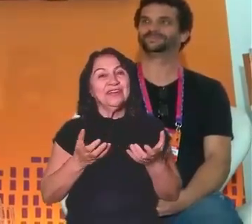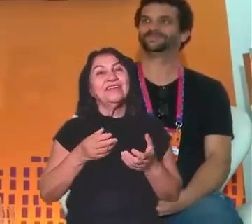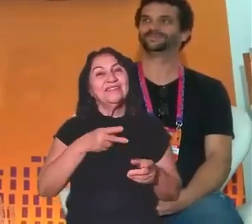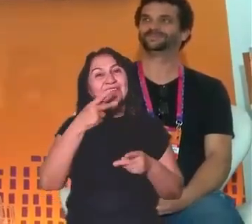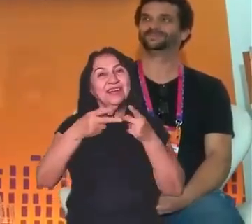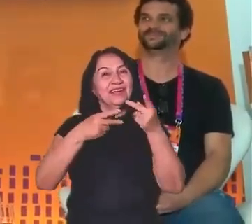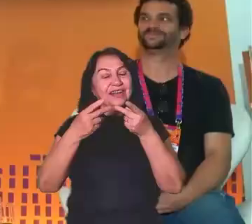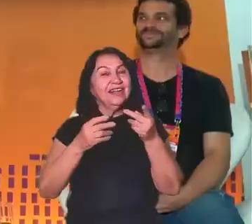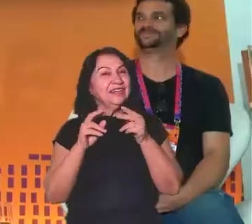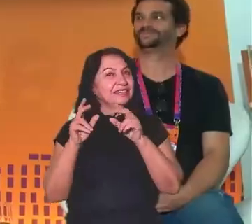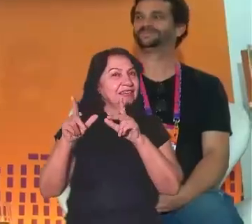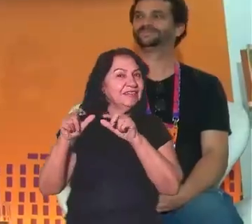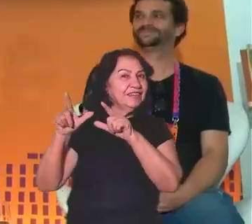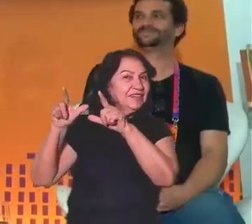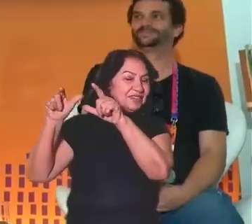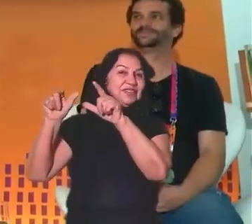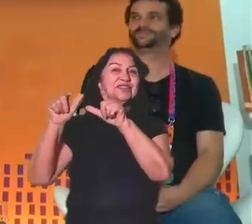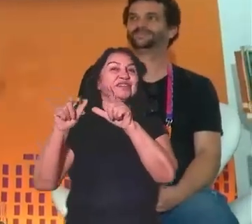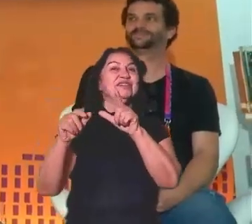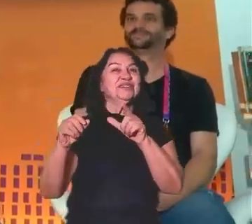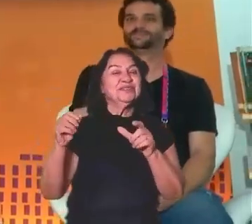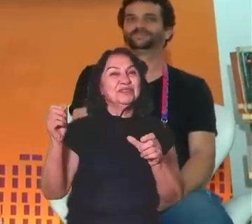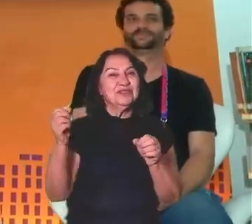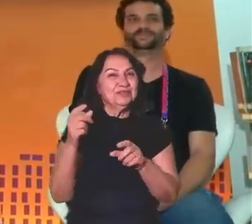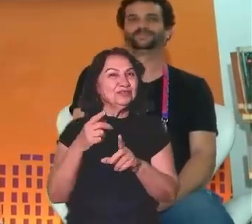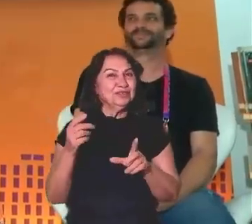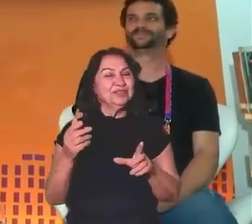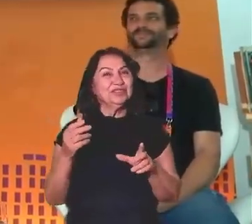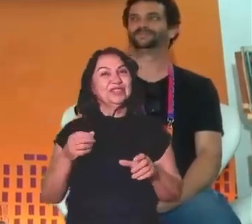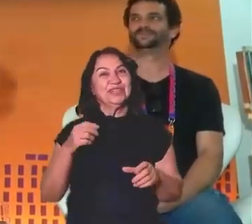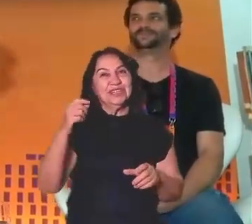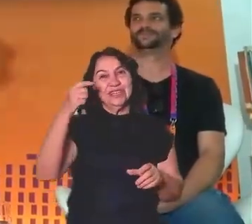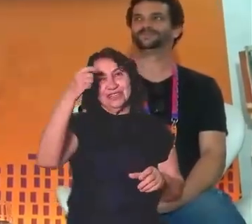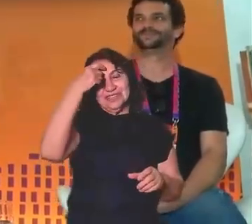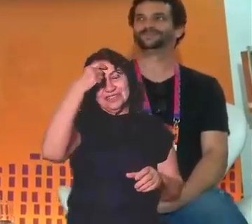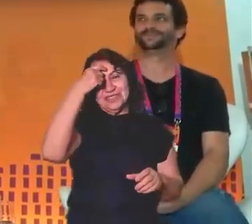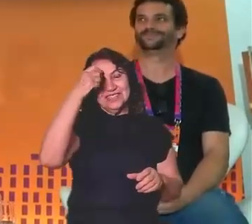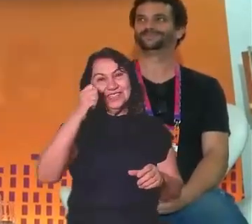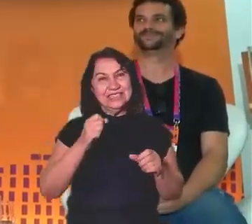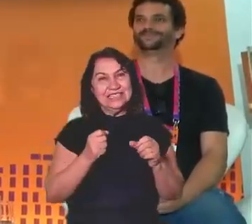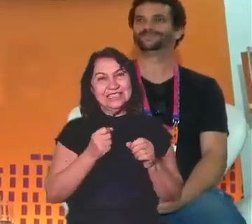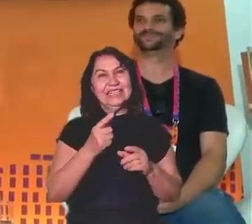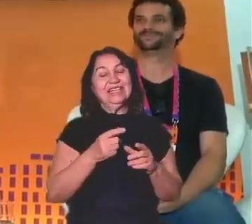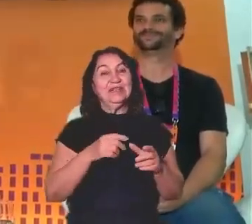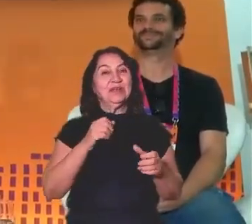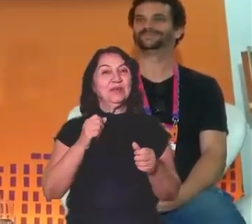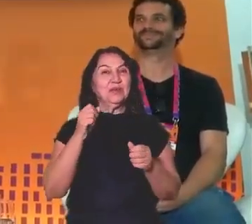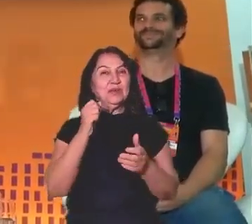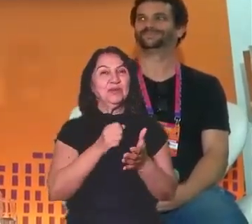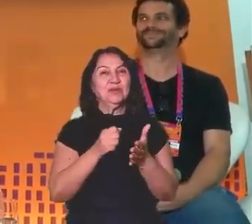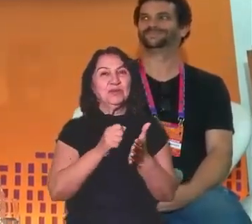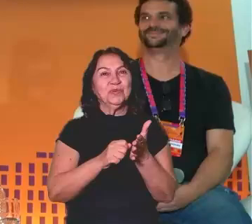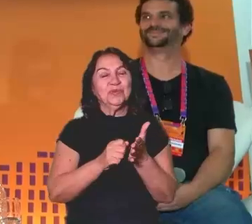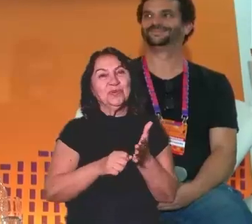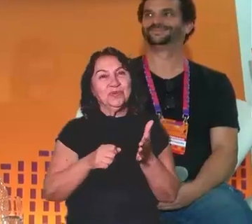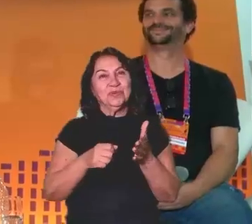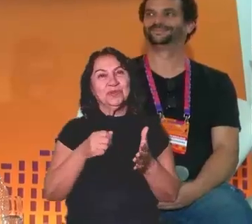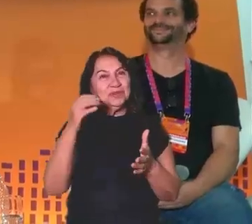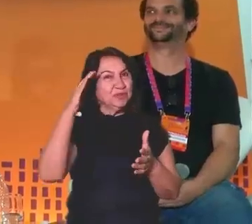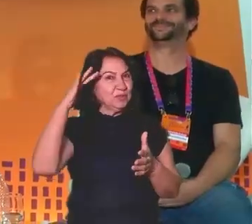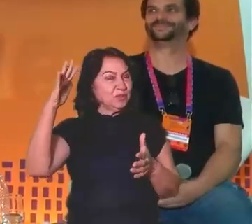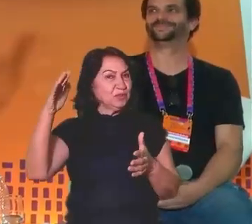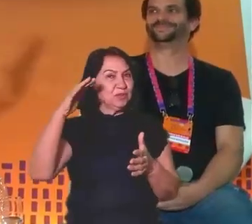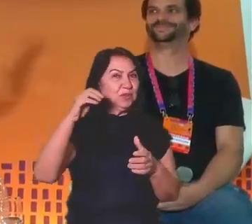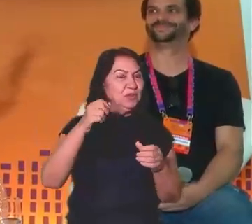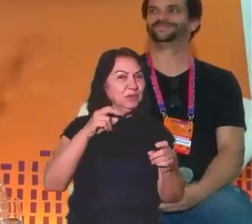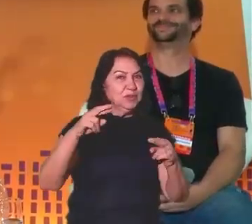que quem tava viajando é checkmate, como no xadrez, cada vez mais lúcido. Quando eu paro e componho, eu falo de pesadelo, mas quando eu